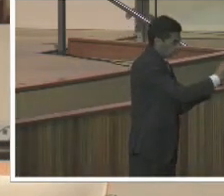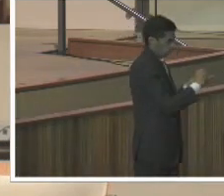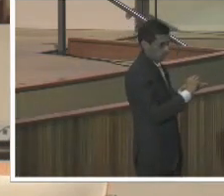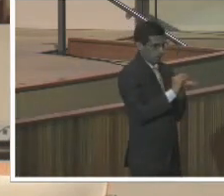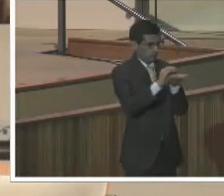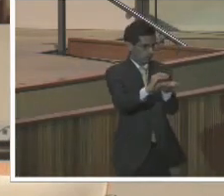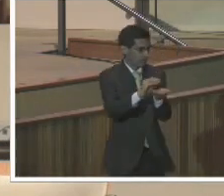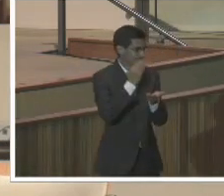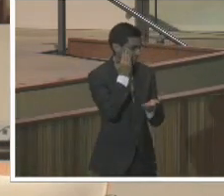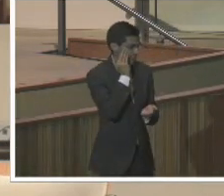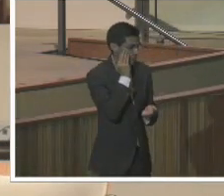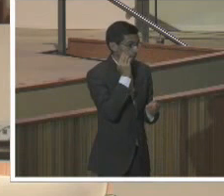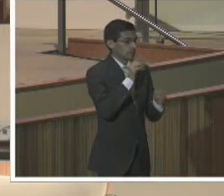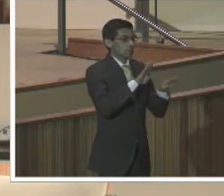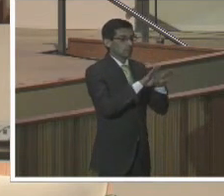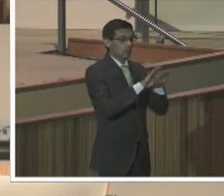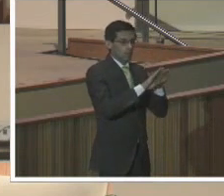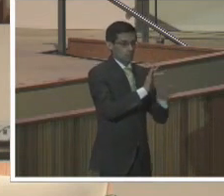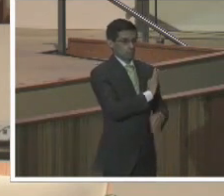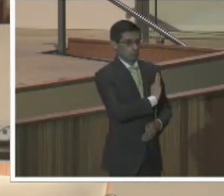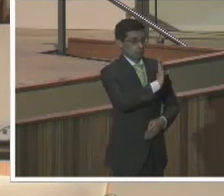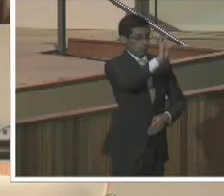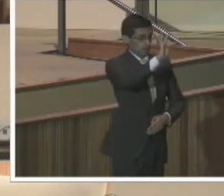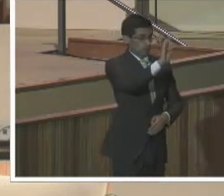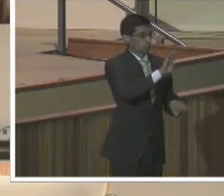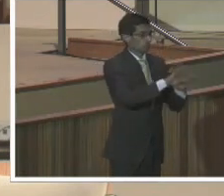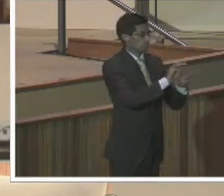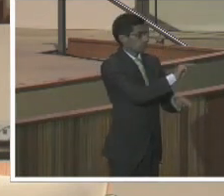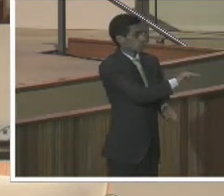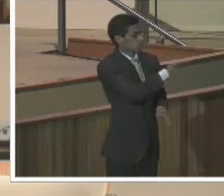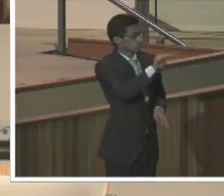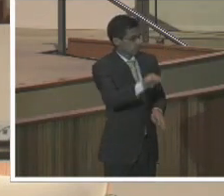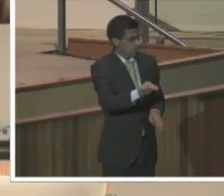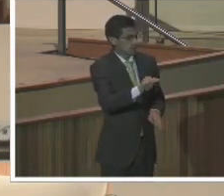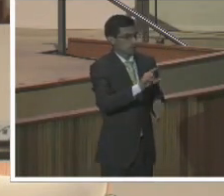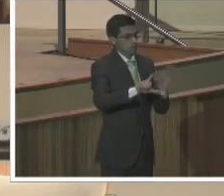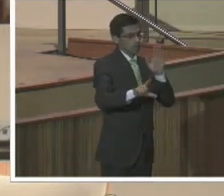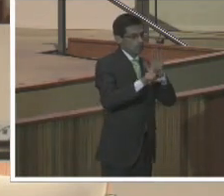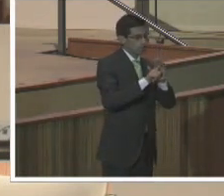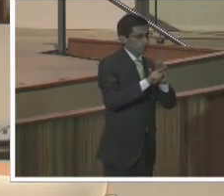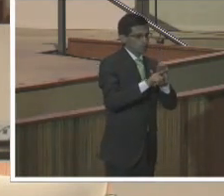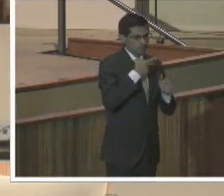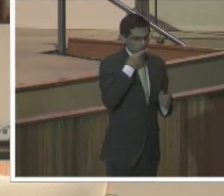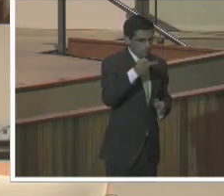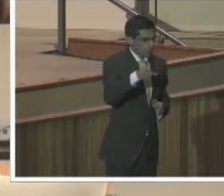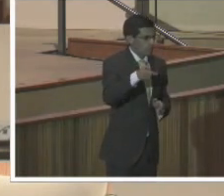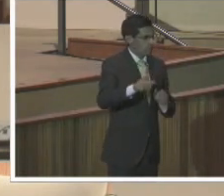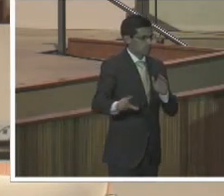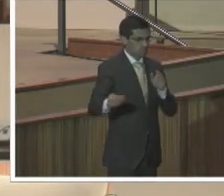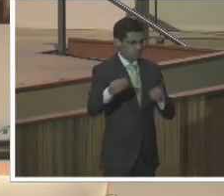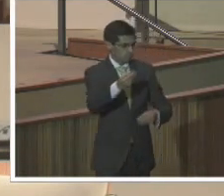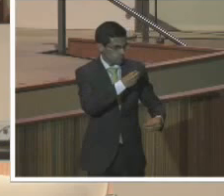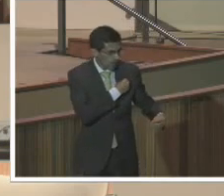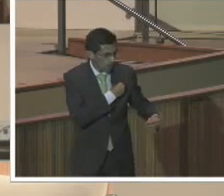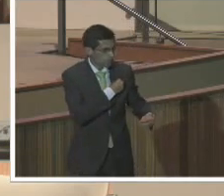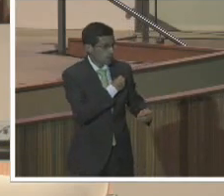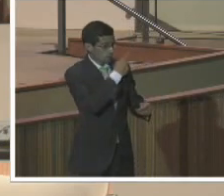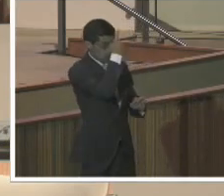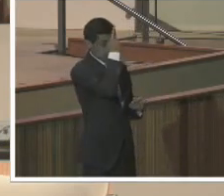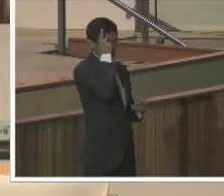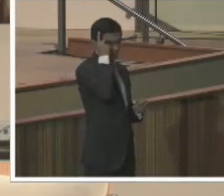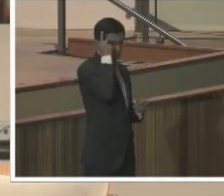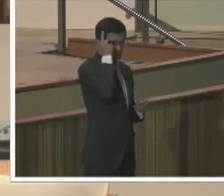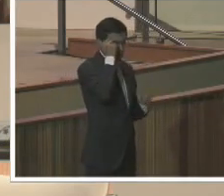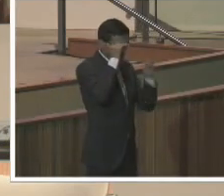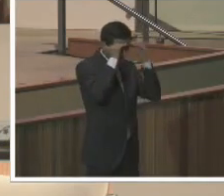que os fariseus e os mestres da lei chamavam de pecadores. Pessoas que não